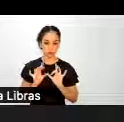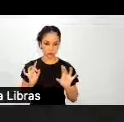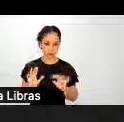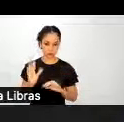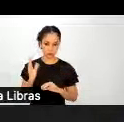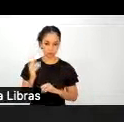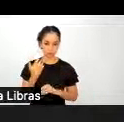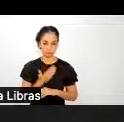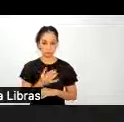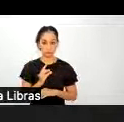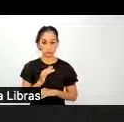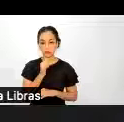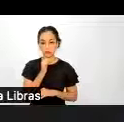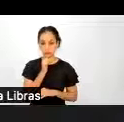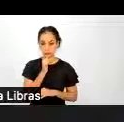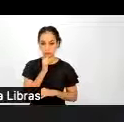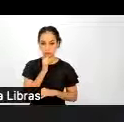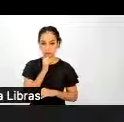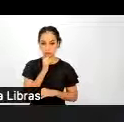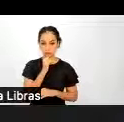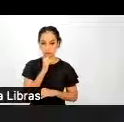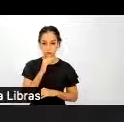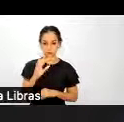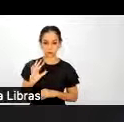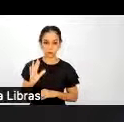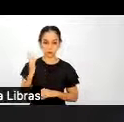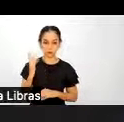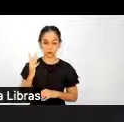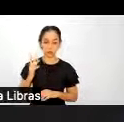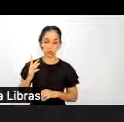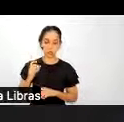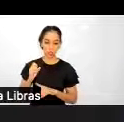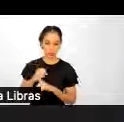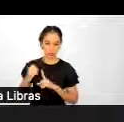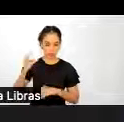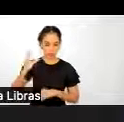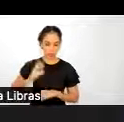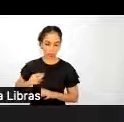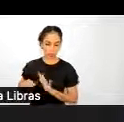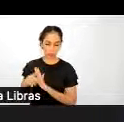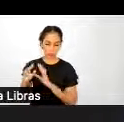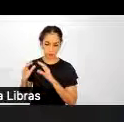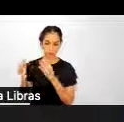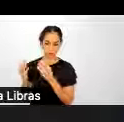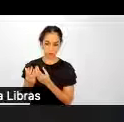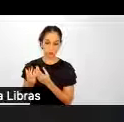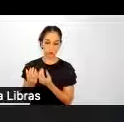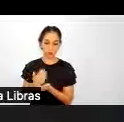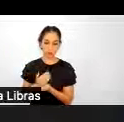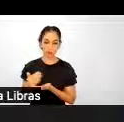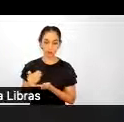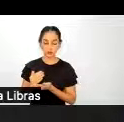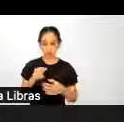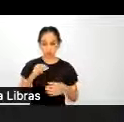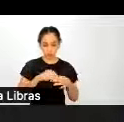só para exemplificar, é uma ação que parte da sociedade civil, né, da própria comunidade que começa as hortas, que